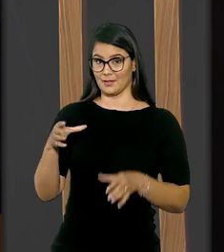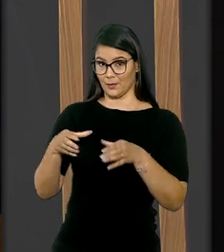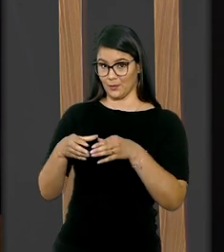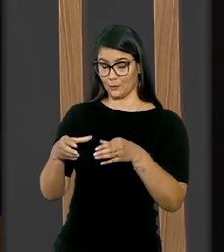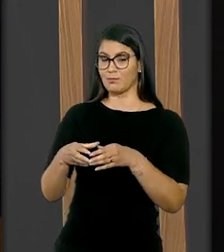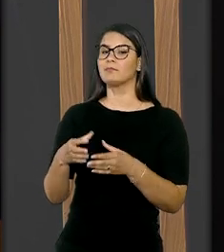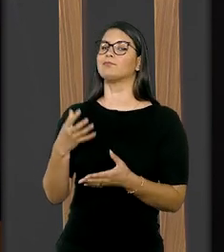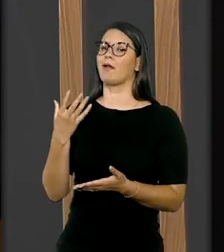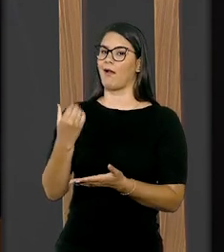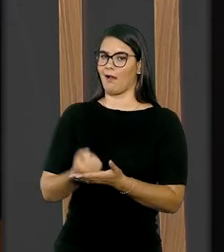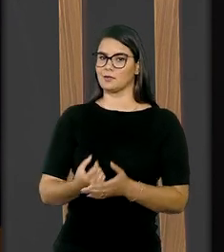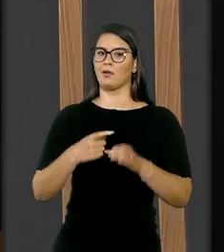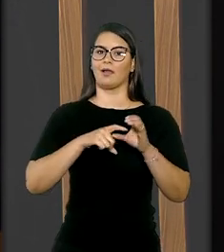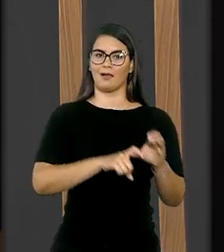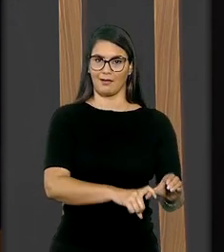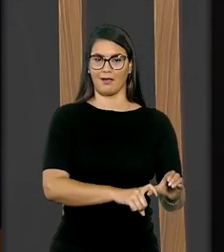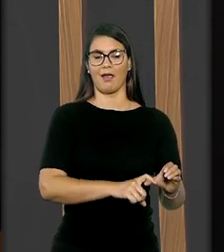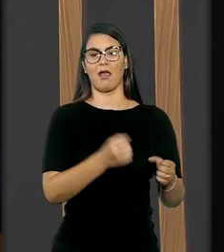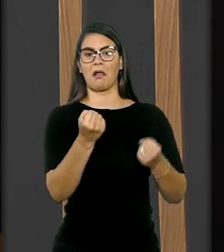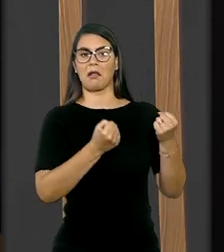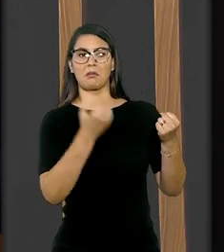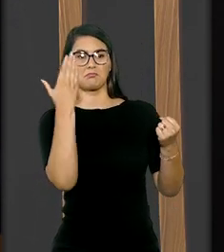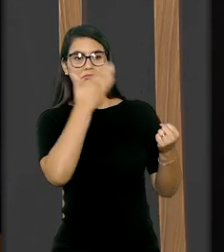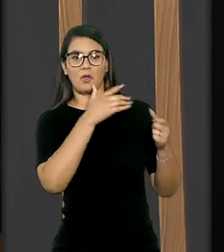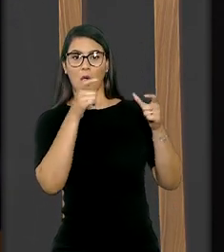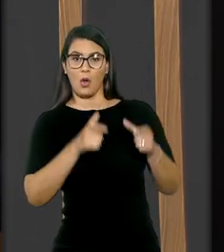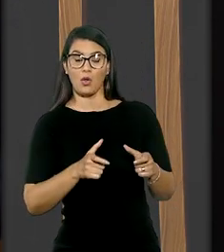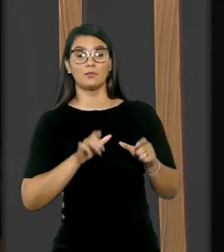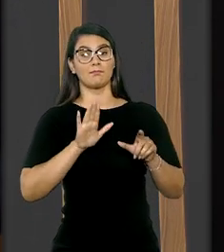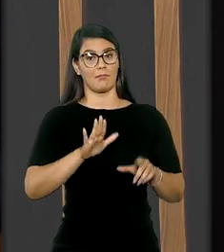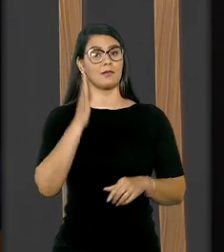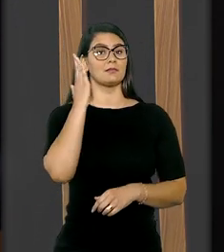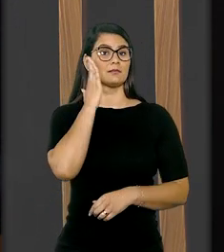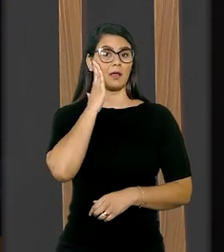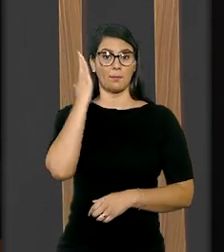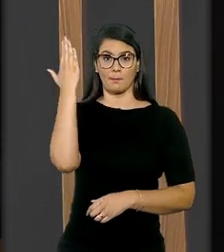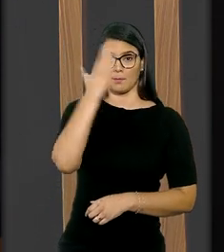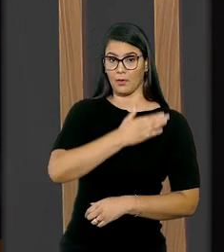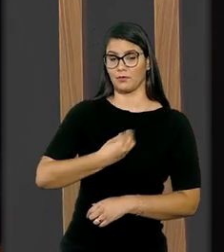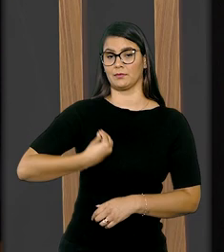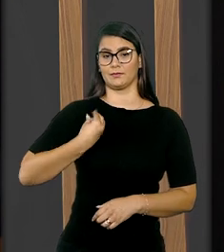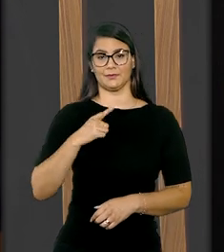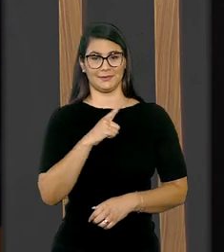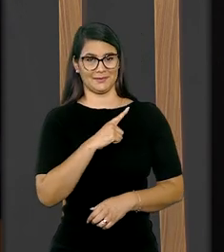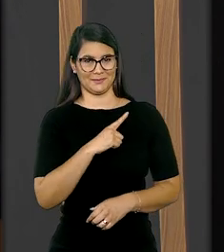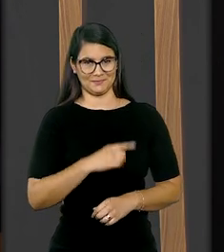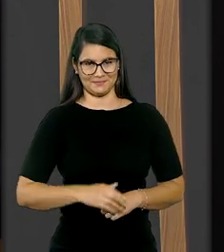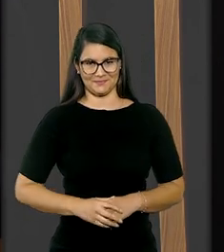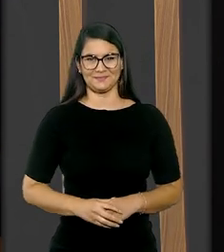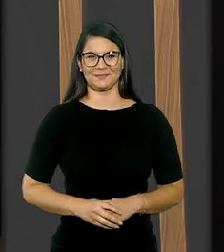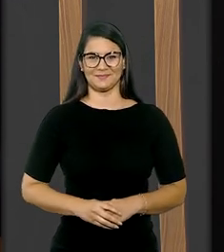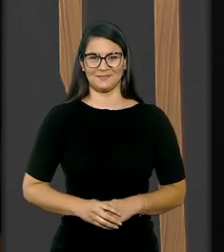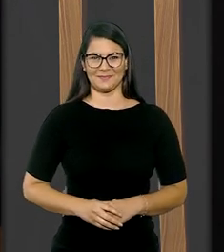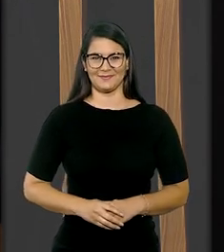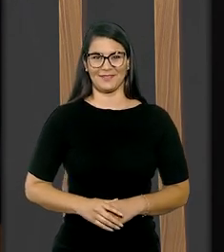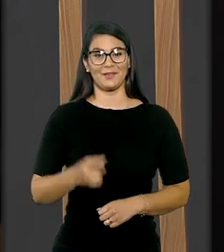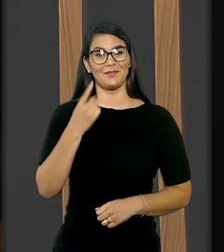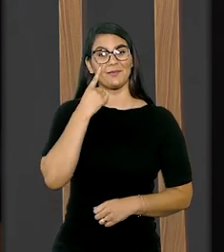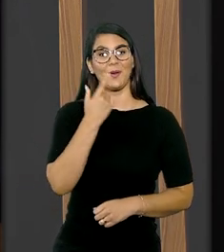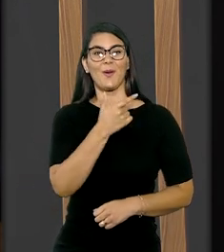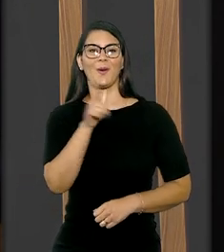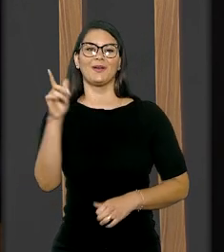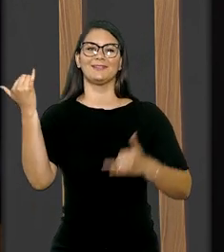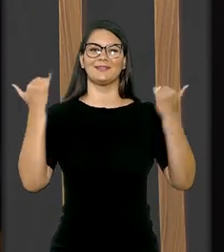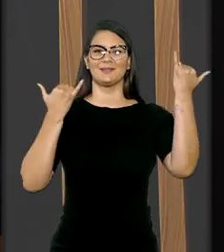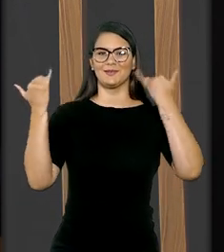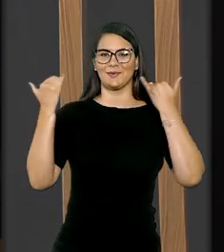terceira turma admitiu penhora de veículo não localizado desde que a sua existência esteja comprovada. Você